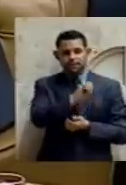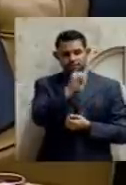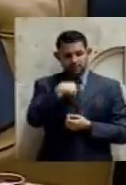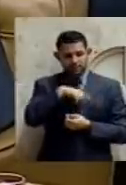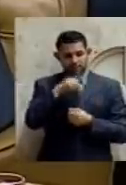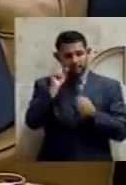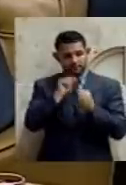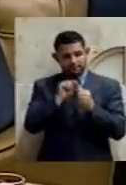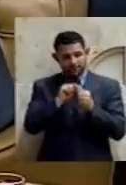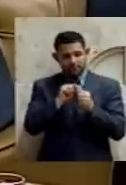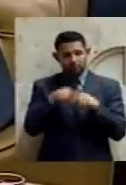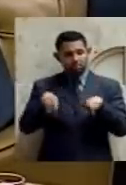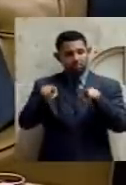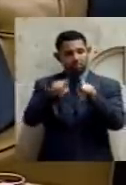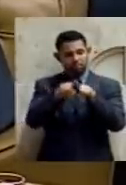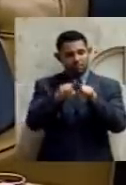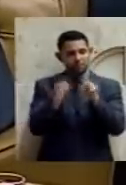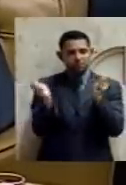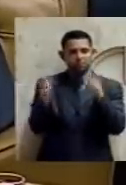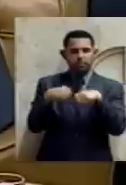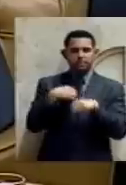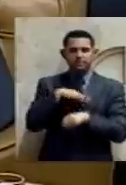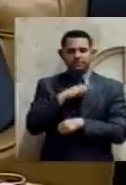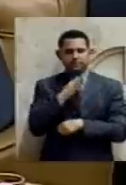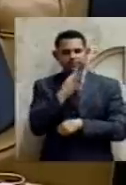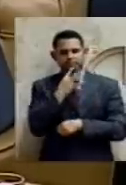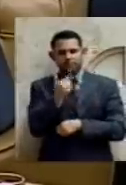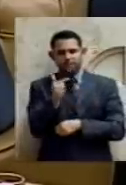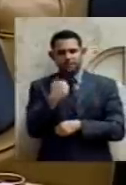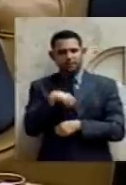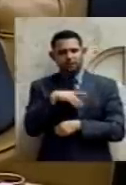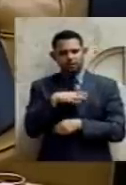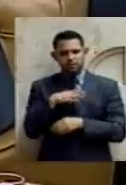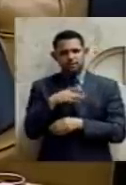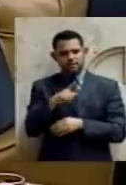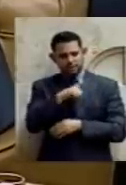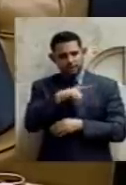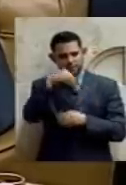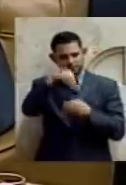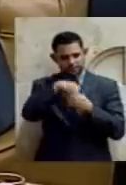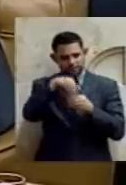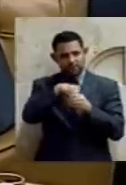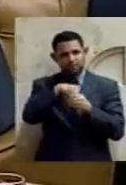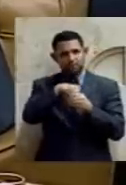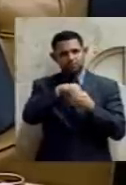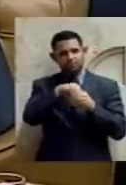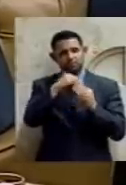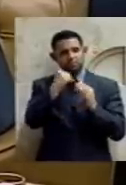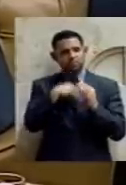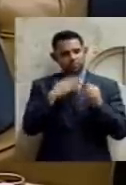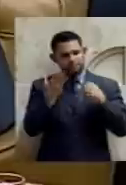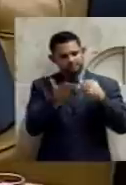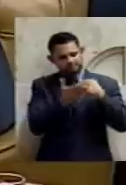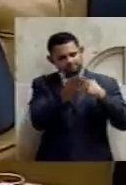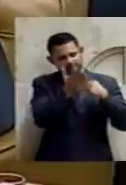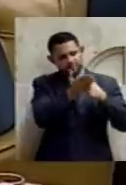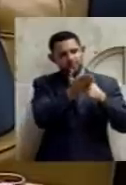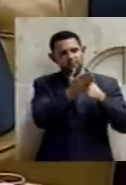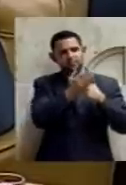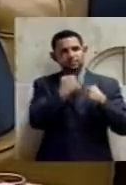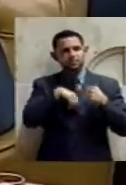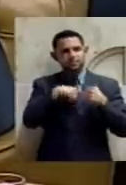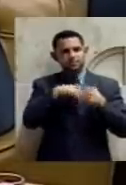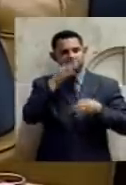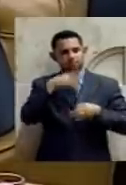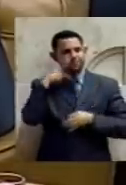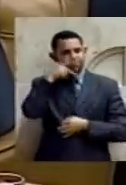o é, também não se pode desconhecer que corre pelos corredores das instâncias políticas, em vozes mais